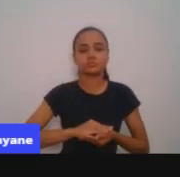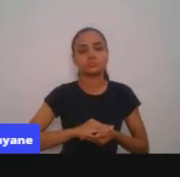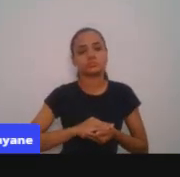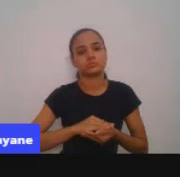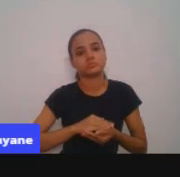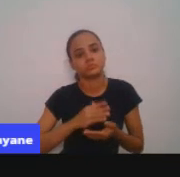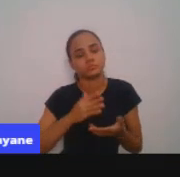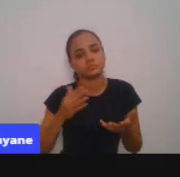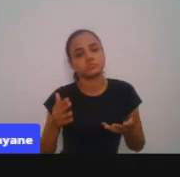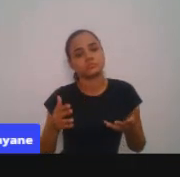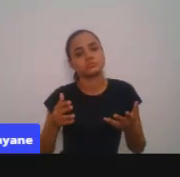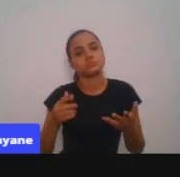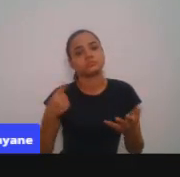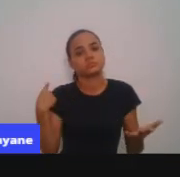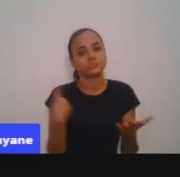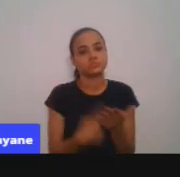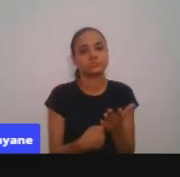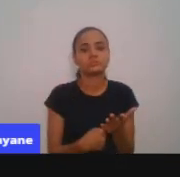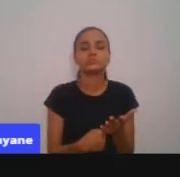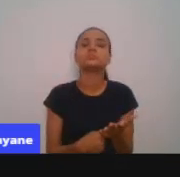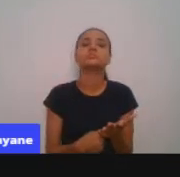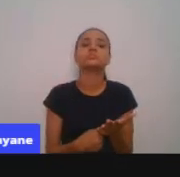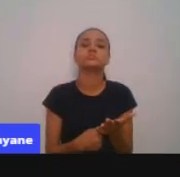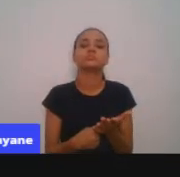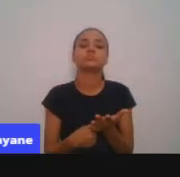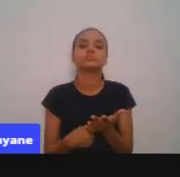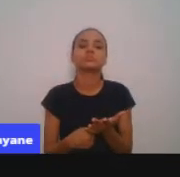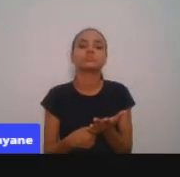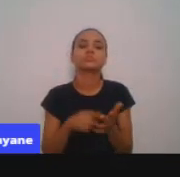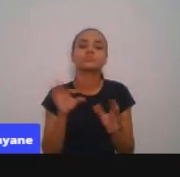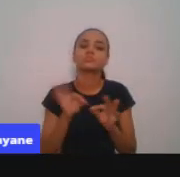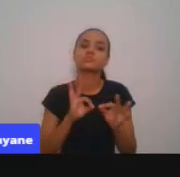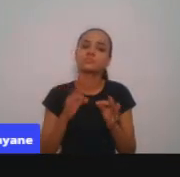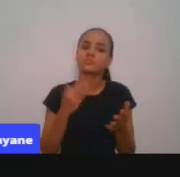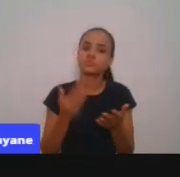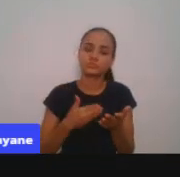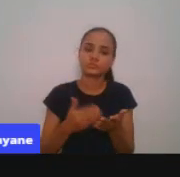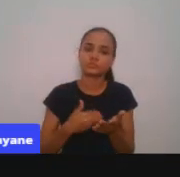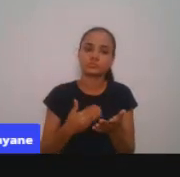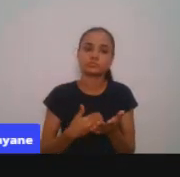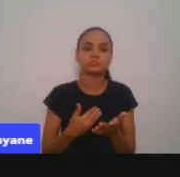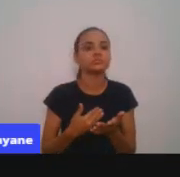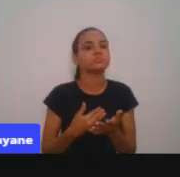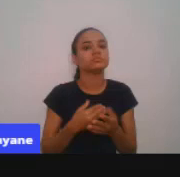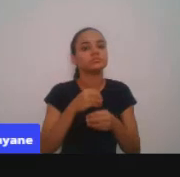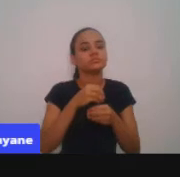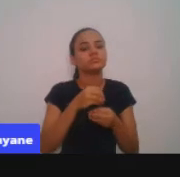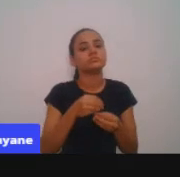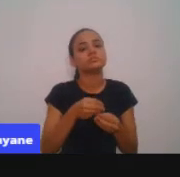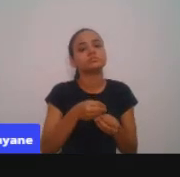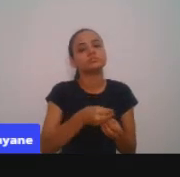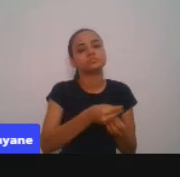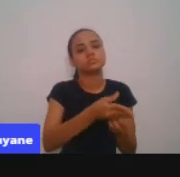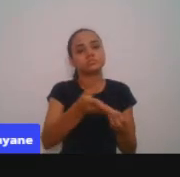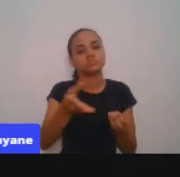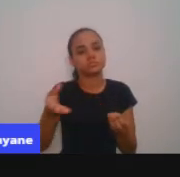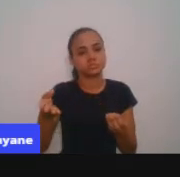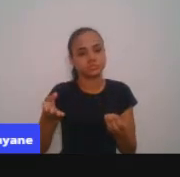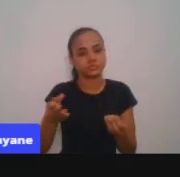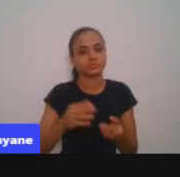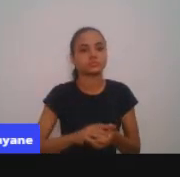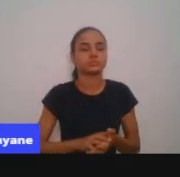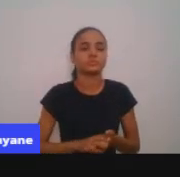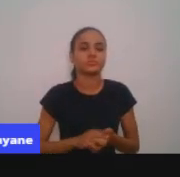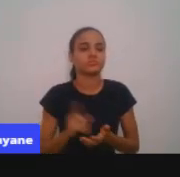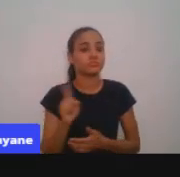e distribuí-los, né? E isso, como está escrito, é um desafio que não é fácil, porque quando nós